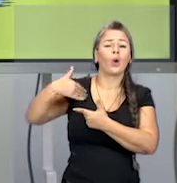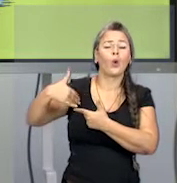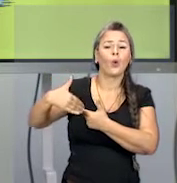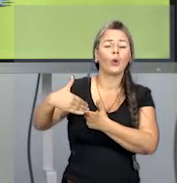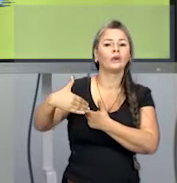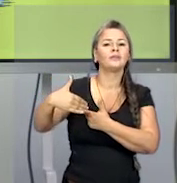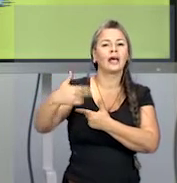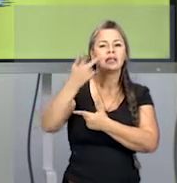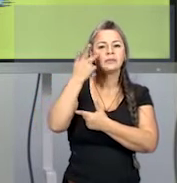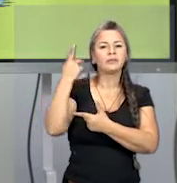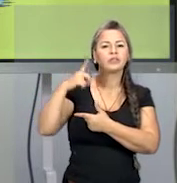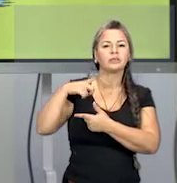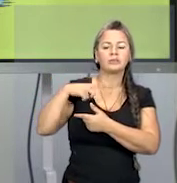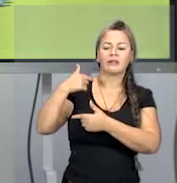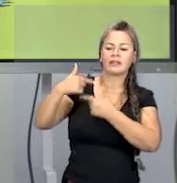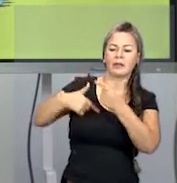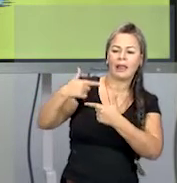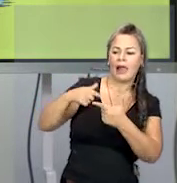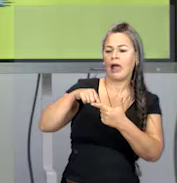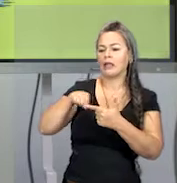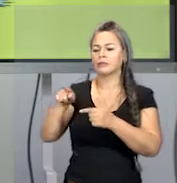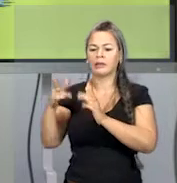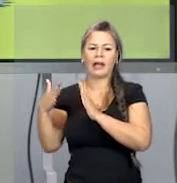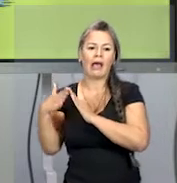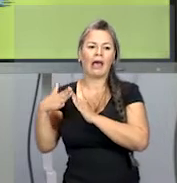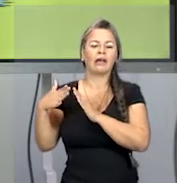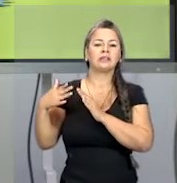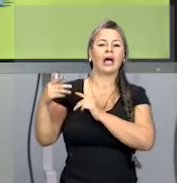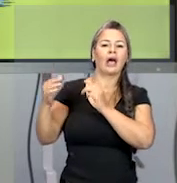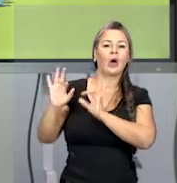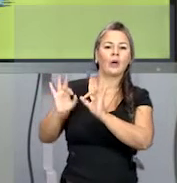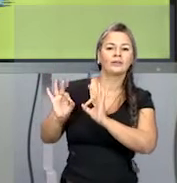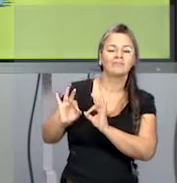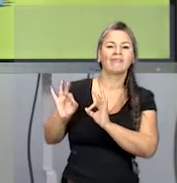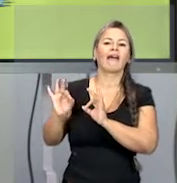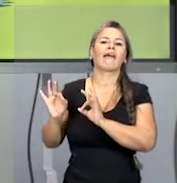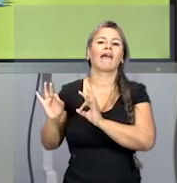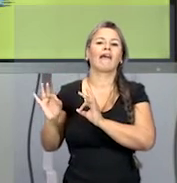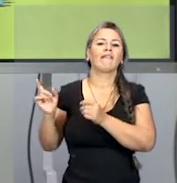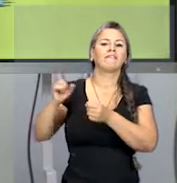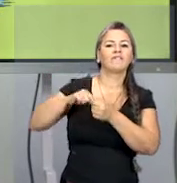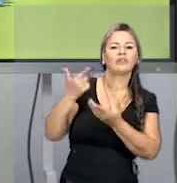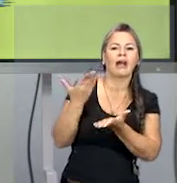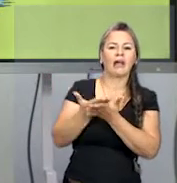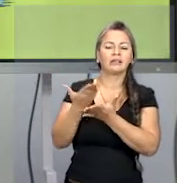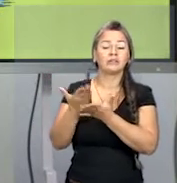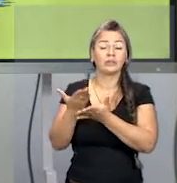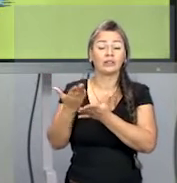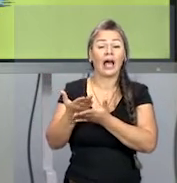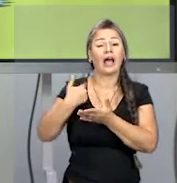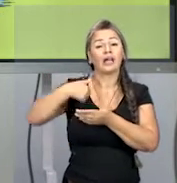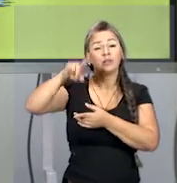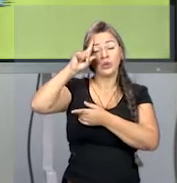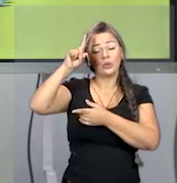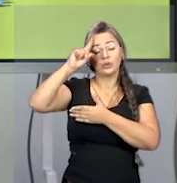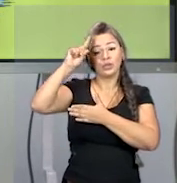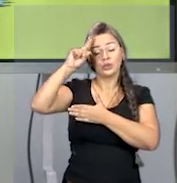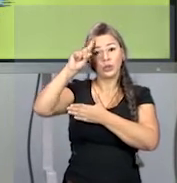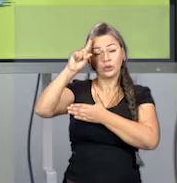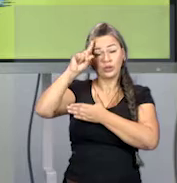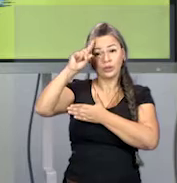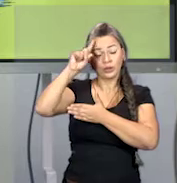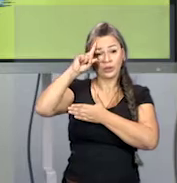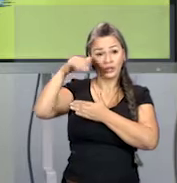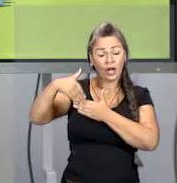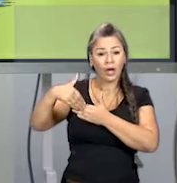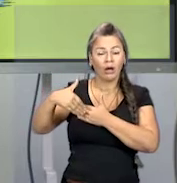as pessoas desempenham vários trabalhos, têm vários compromissos e tem uma rotina para ser seguida, então